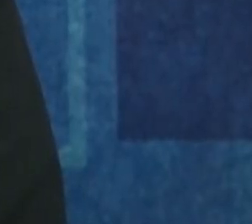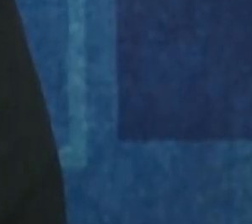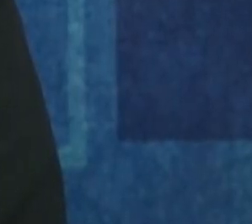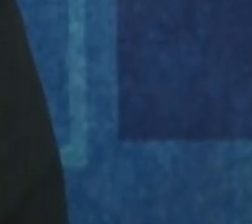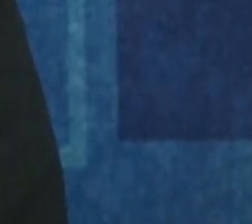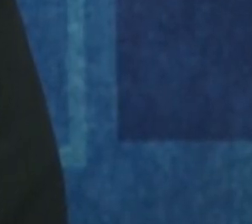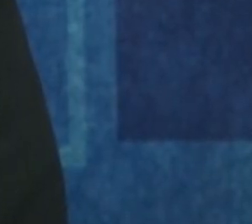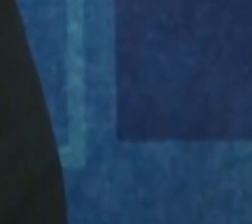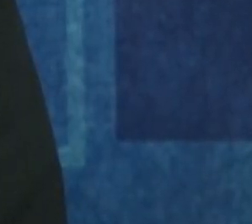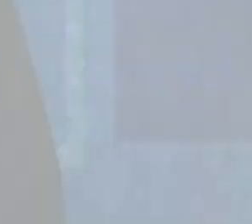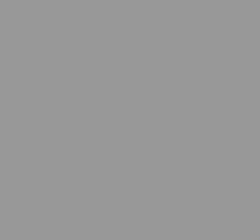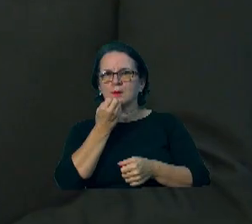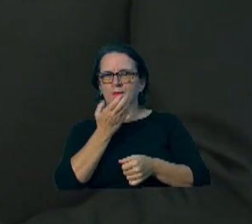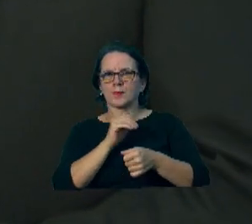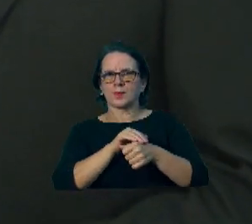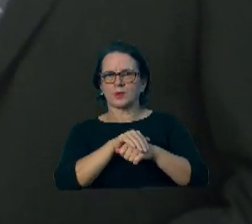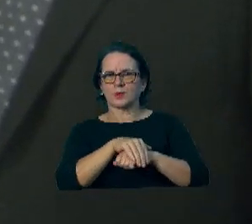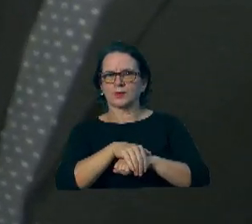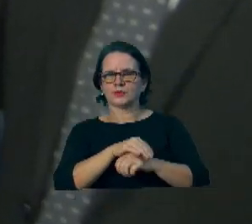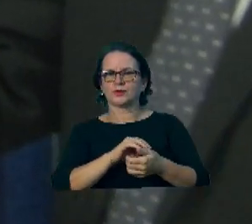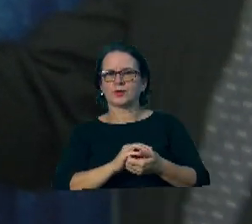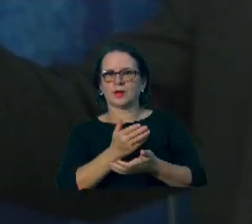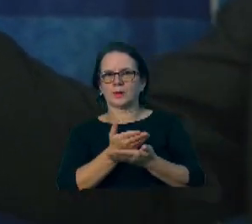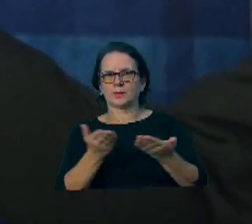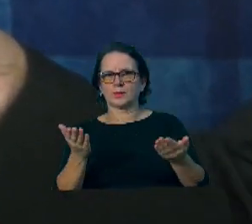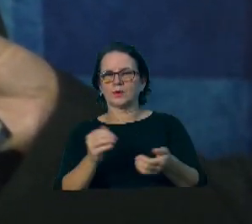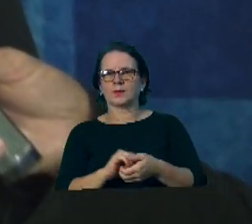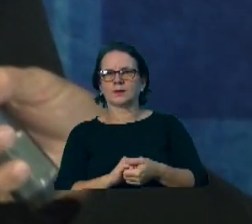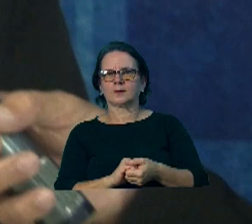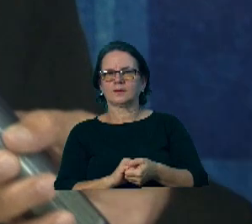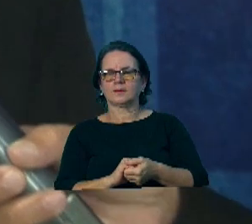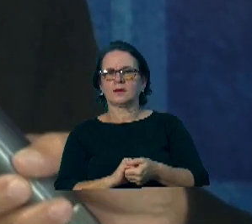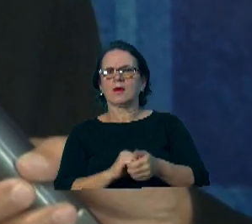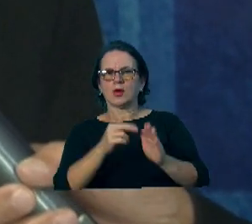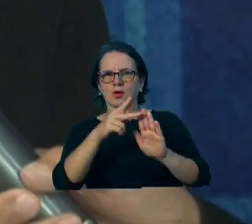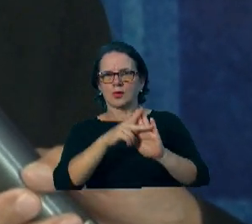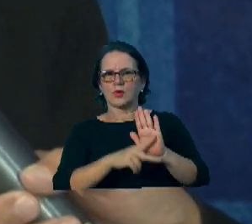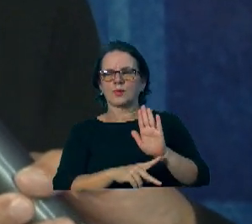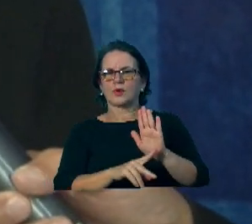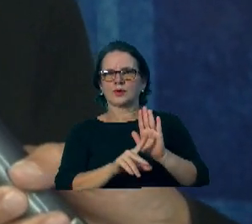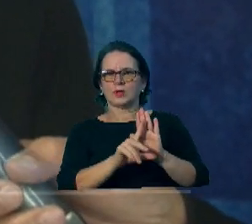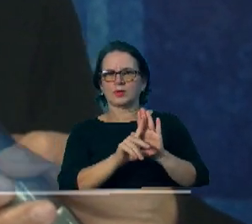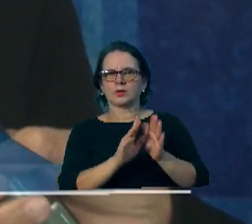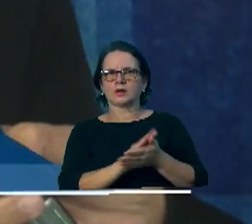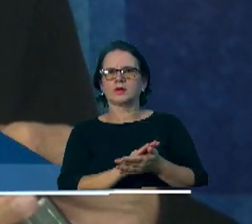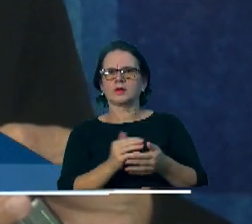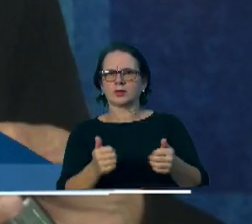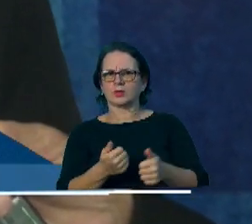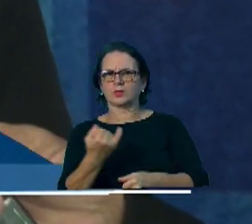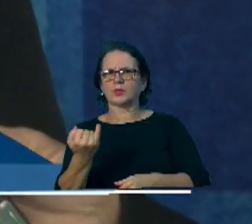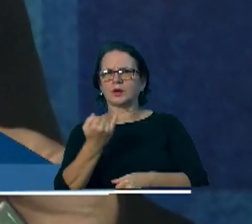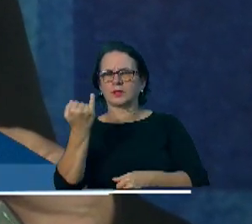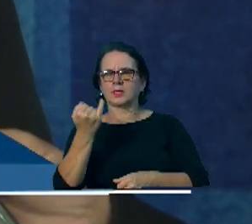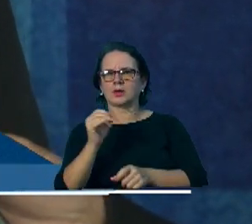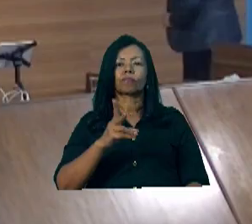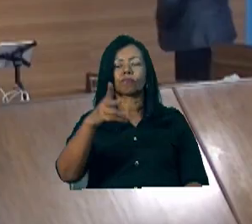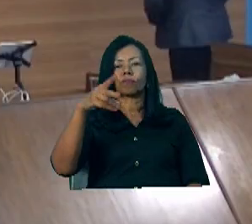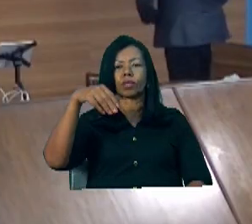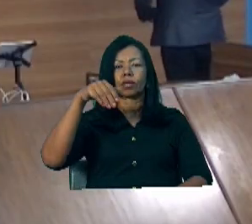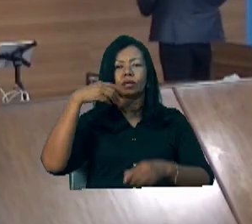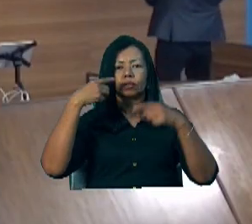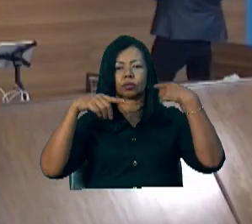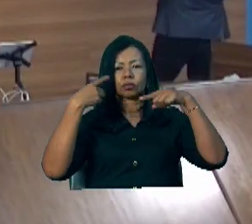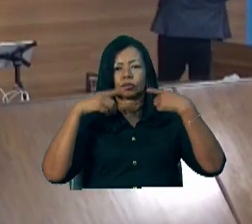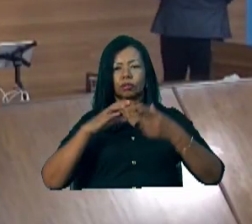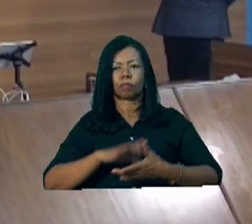habitacional Maria Covas também foi aprovado projeto De grande valia para Associação de Moradores de Mário Covas já